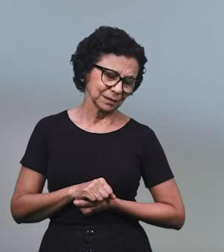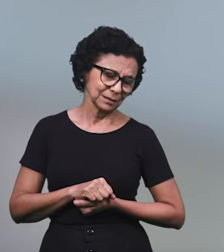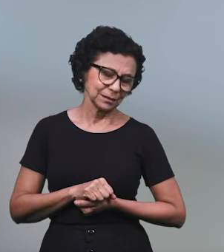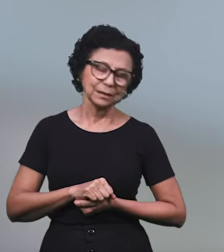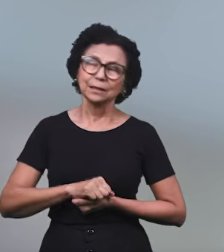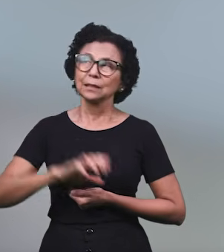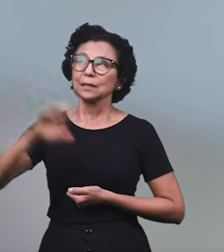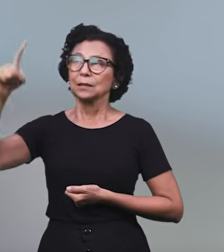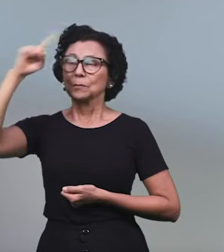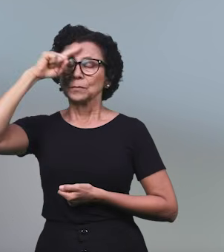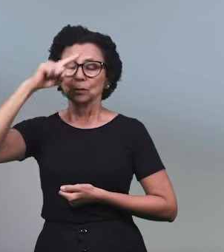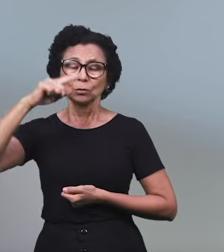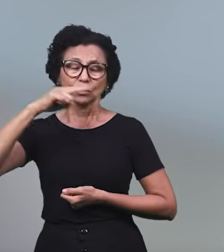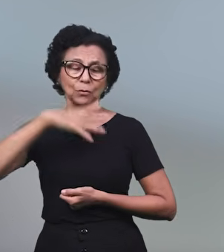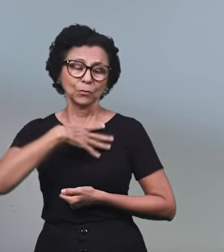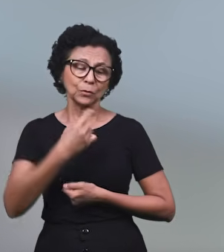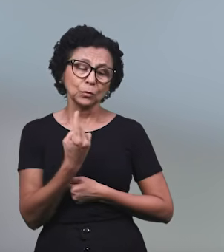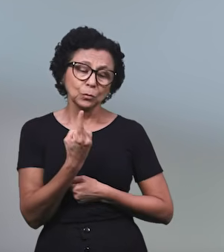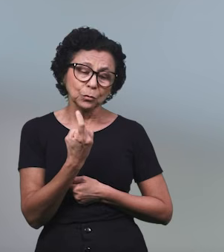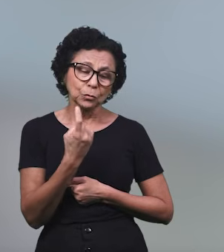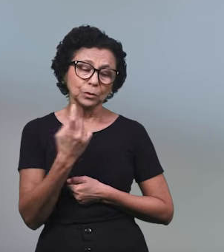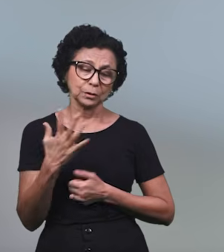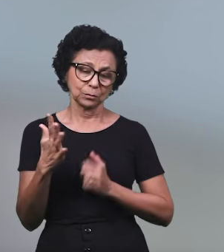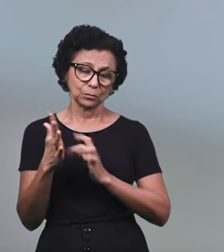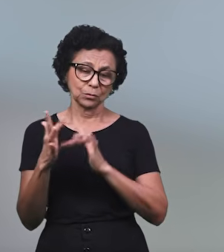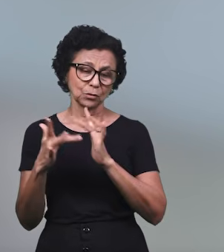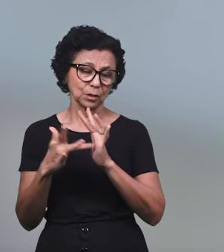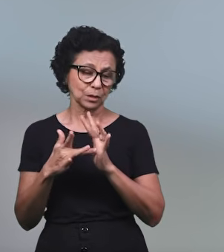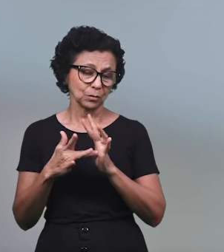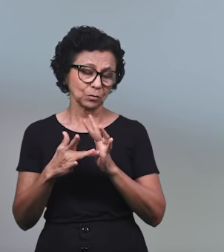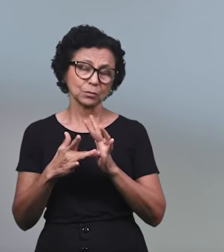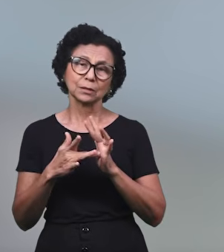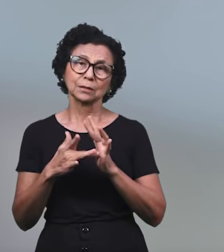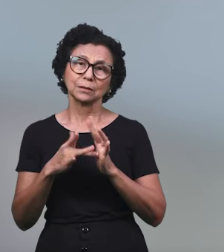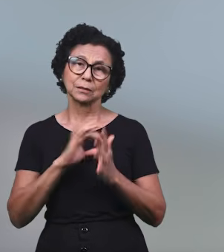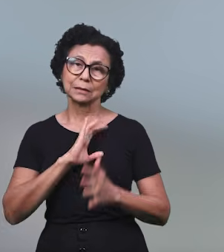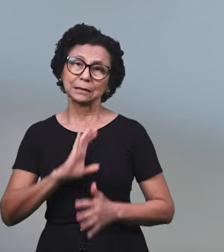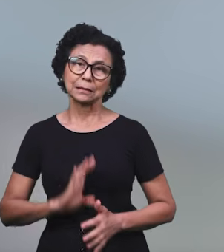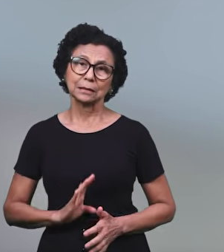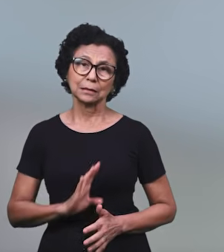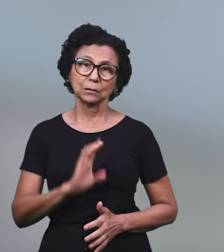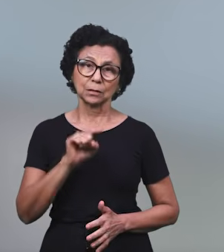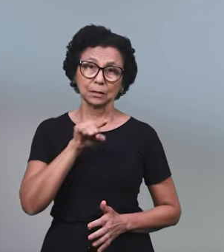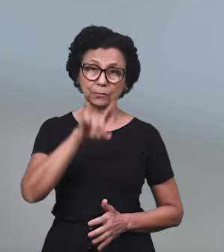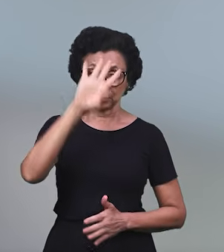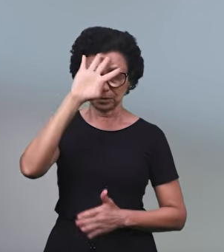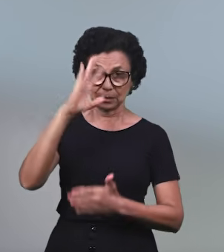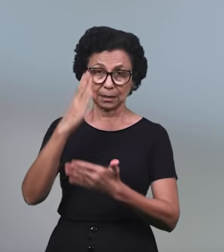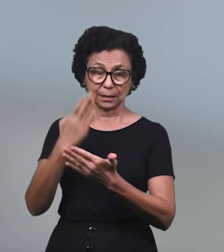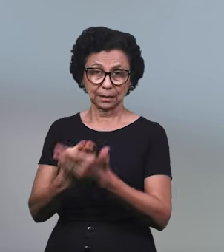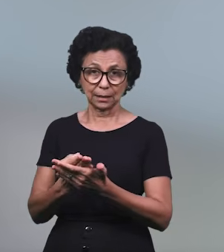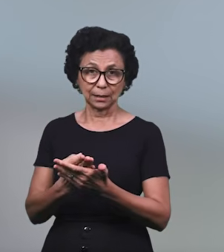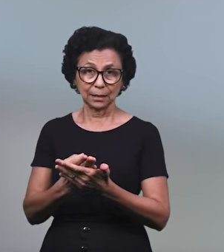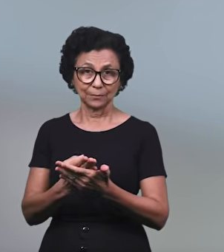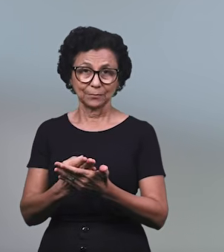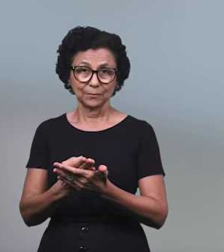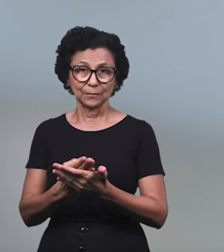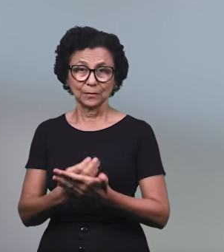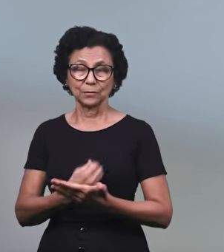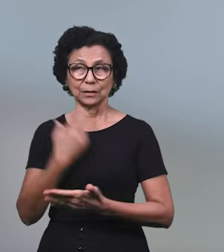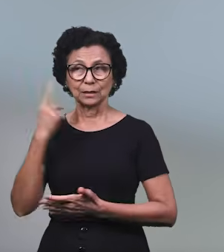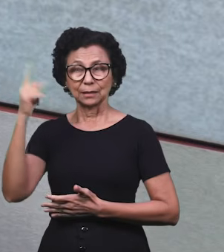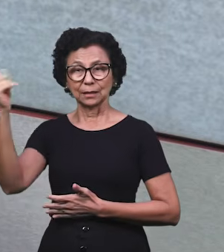que todo aquele que nele crer, ou seja, crer no seu Filho unigênito, não pereça, mas tenha a vida